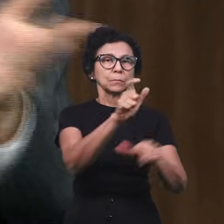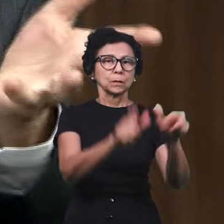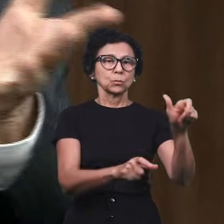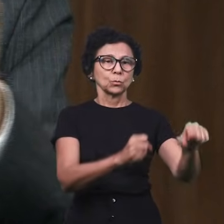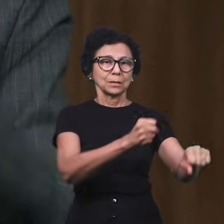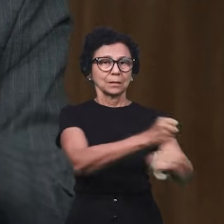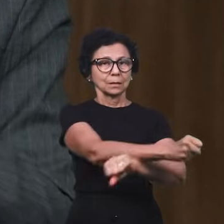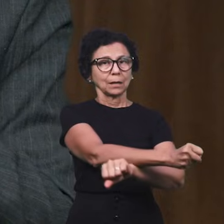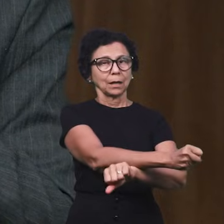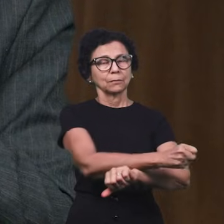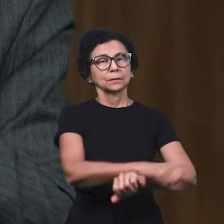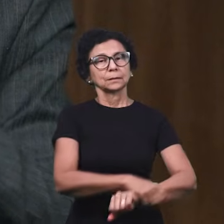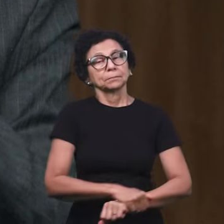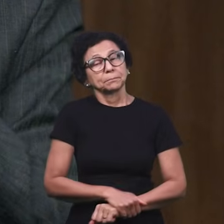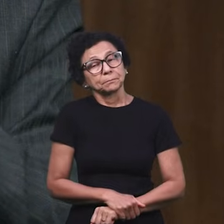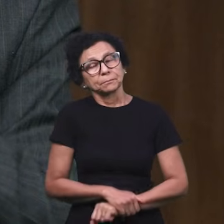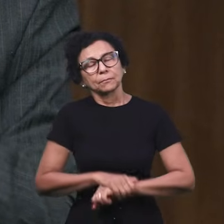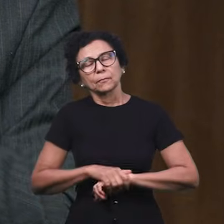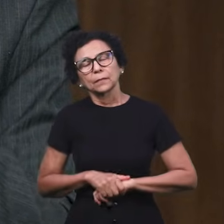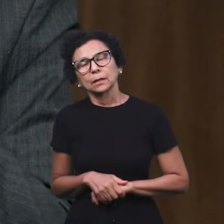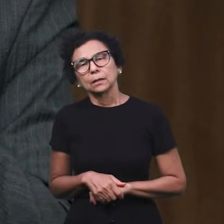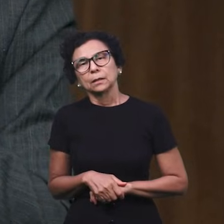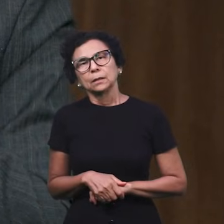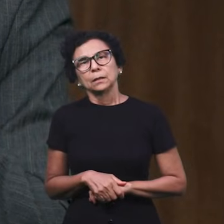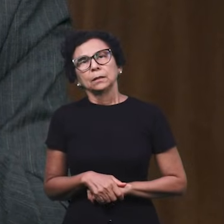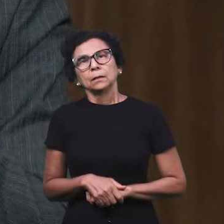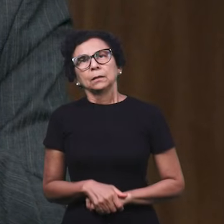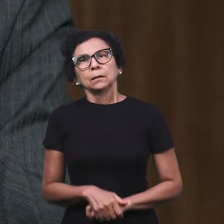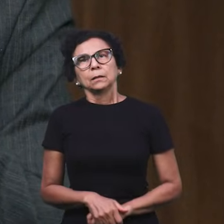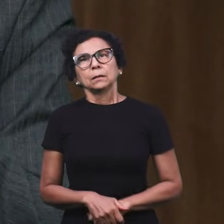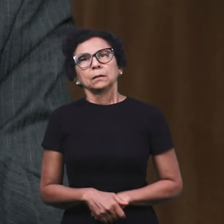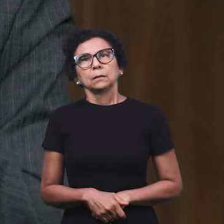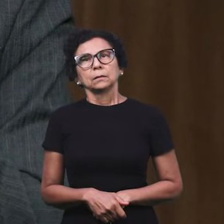e formação de escravos. Mas